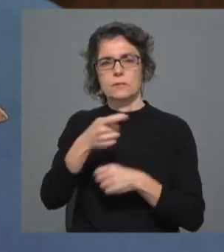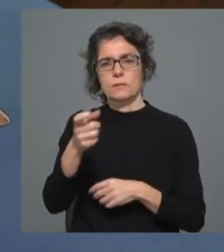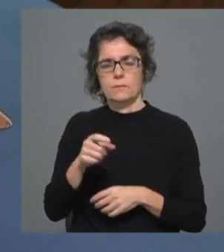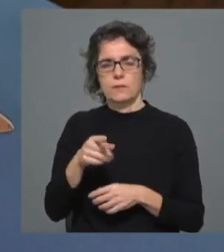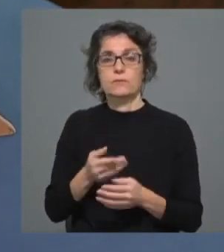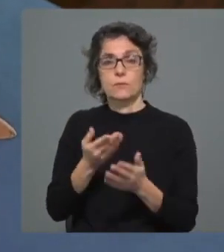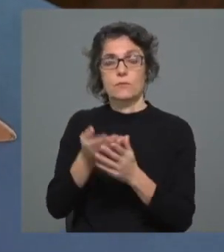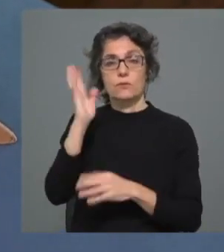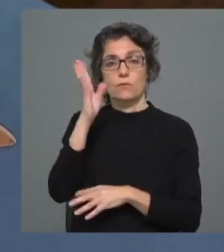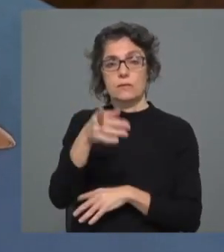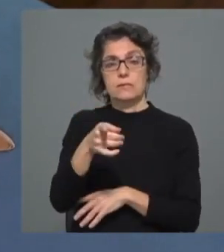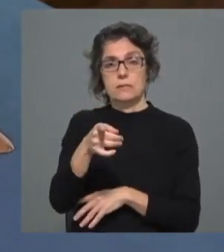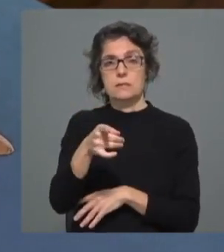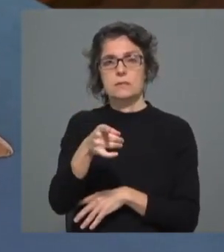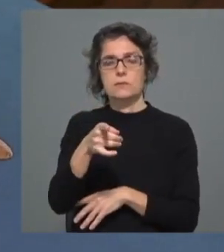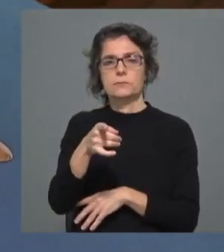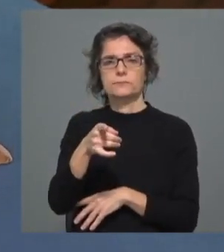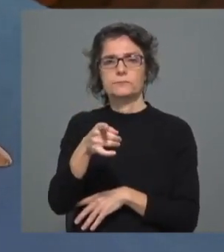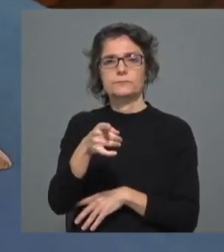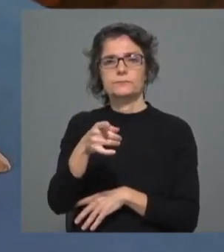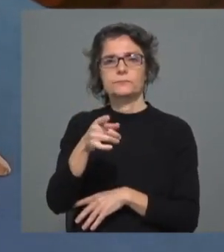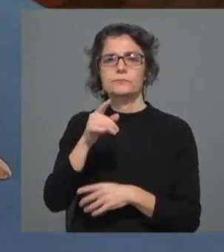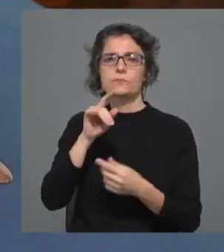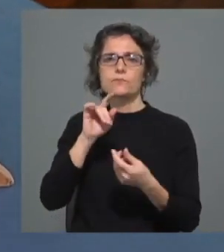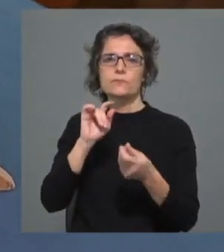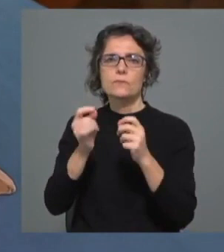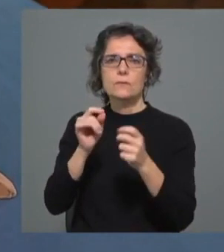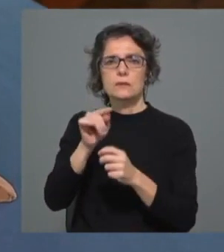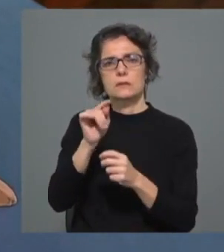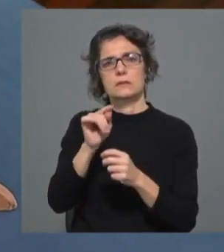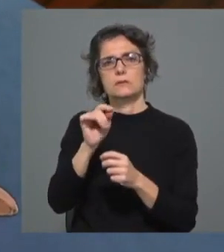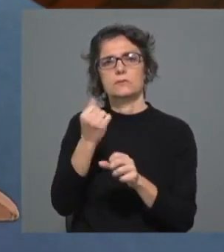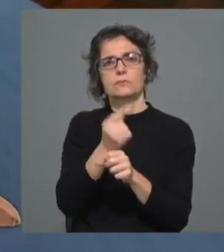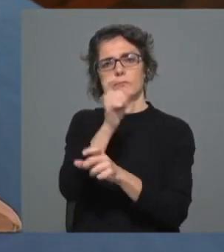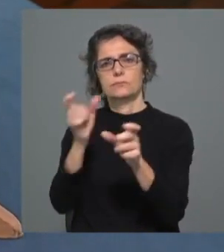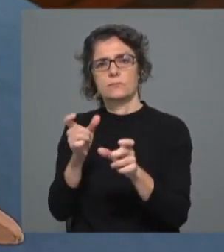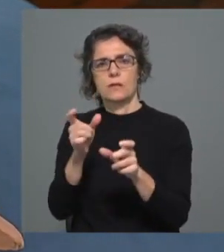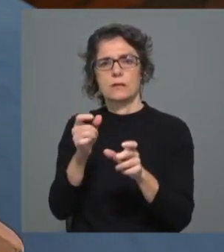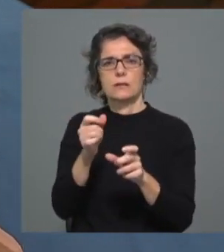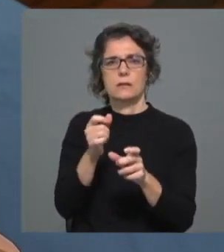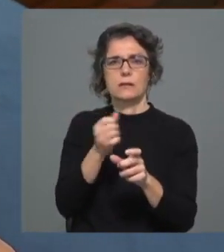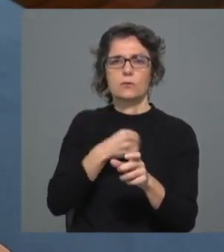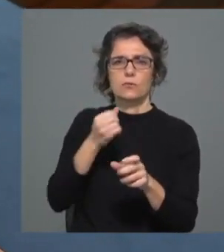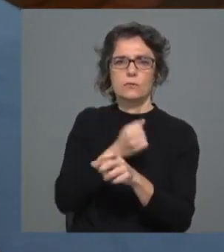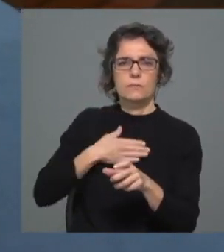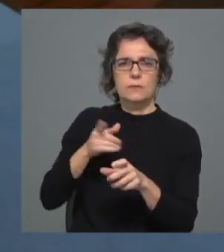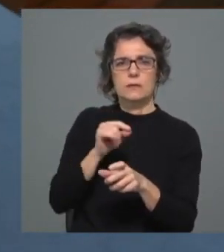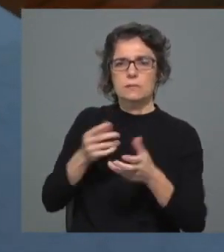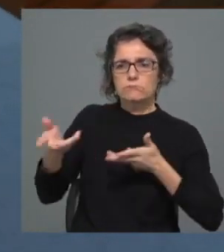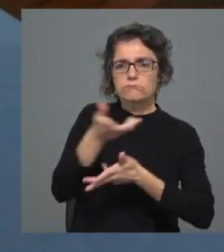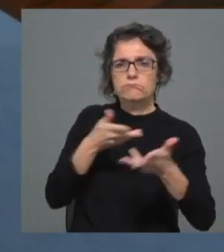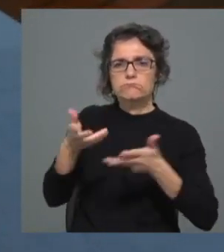esta conferência, reunindo num debate trabalhadores e empresários em torno desta